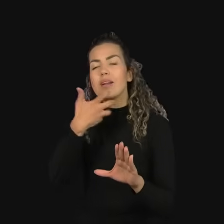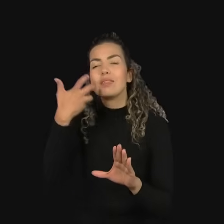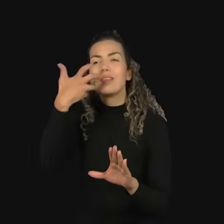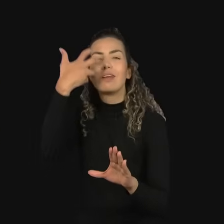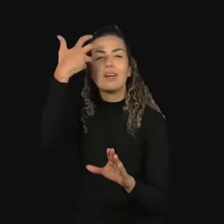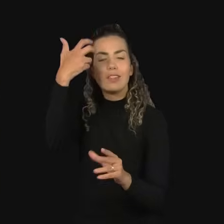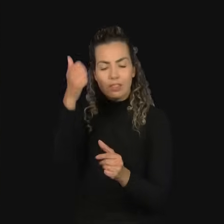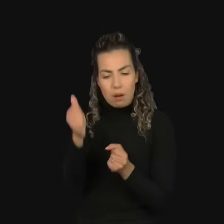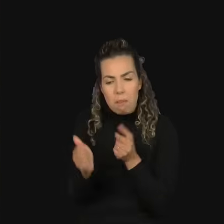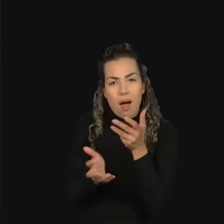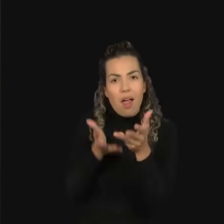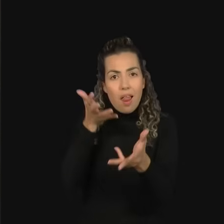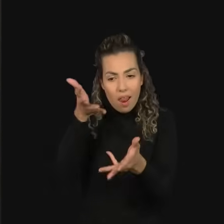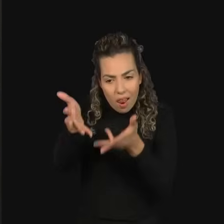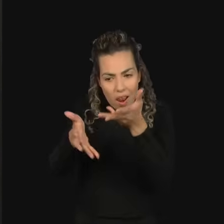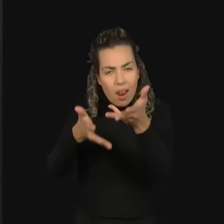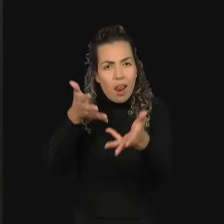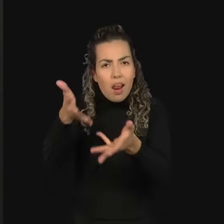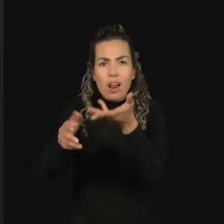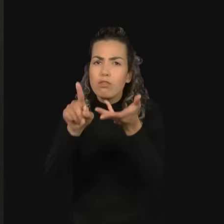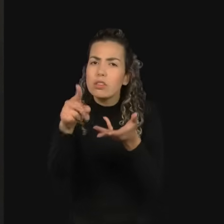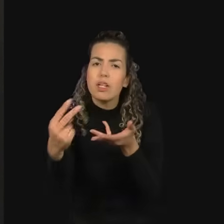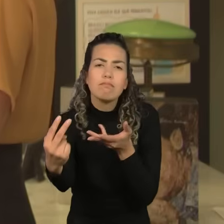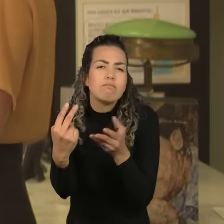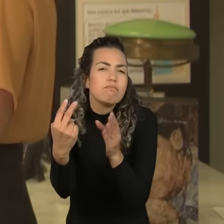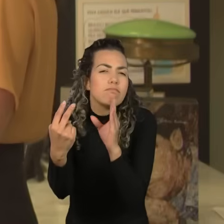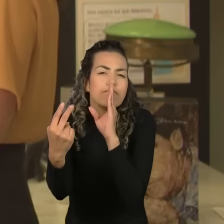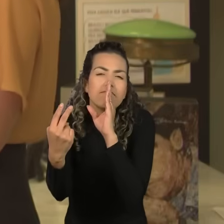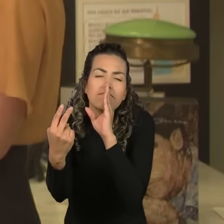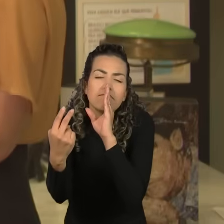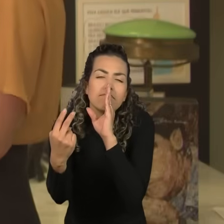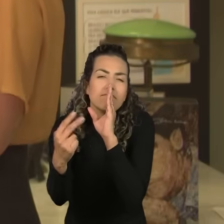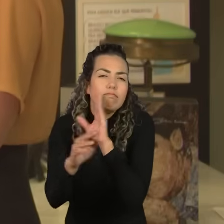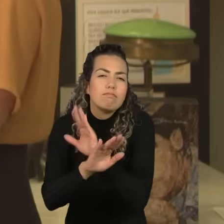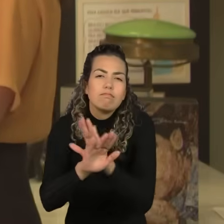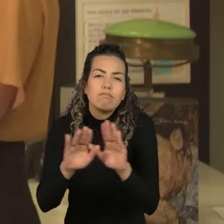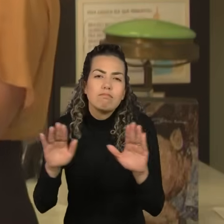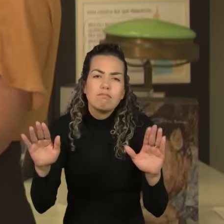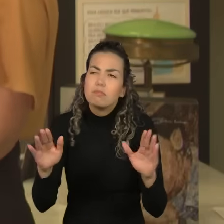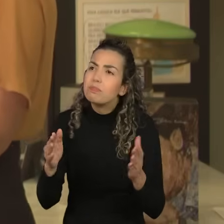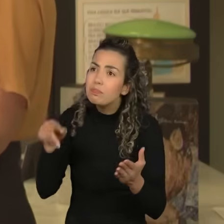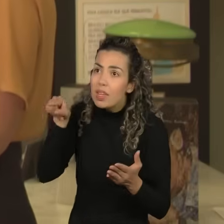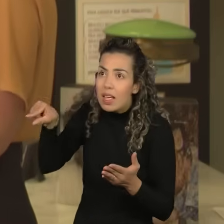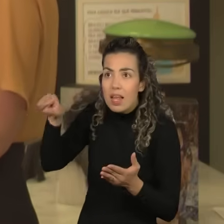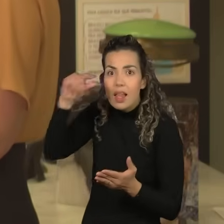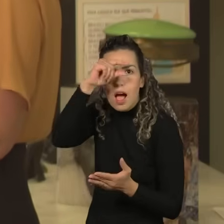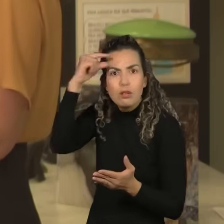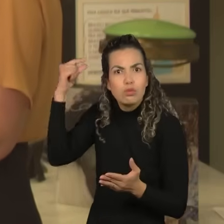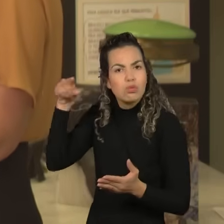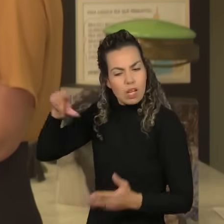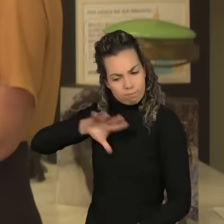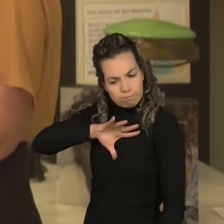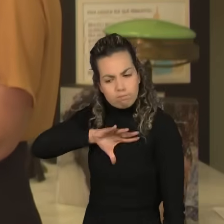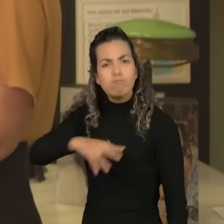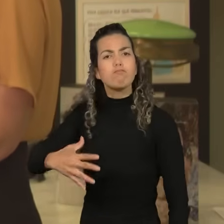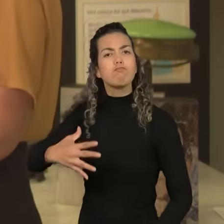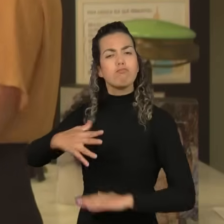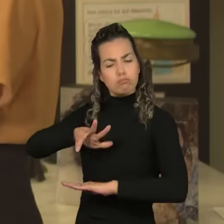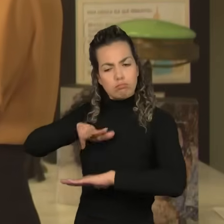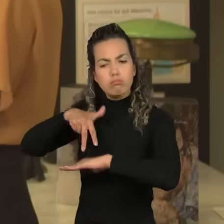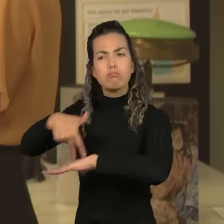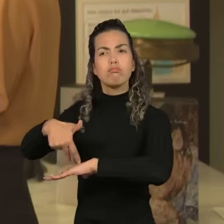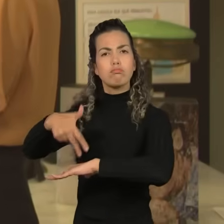fique em silêncio. Cazuza sempre foi muito corajoso de se colocar, né? Quando